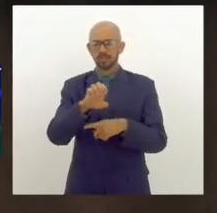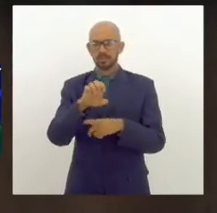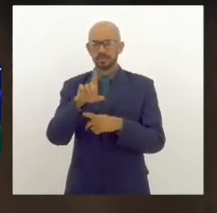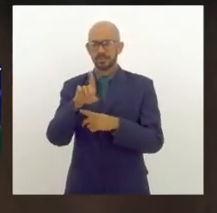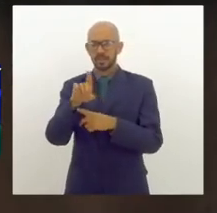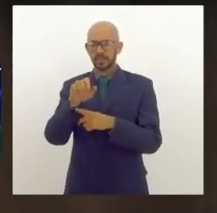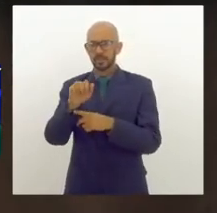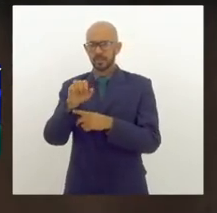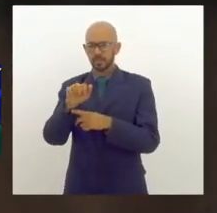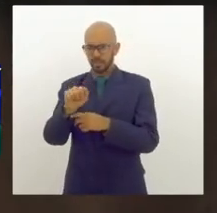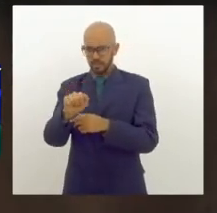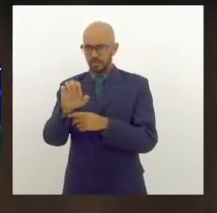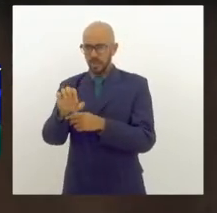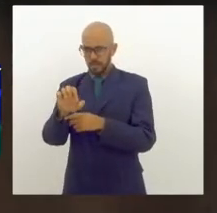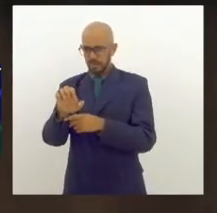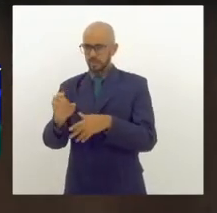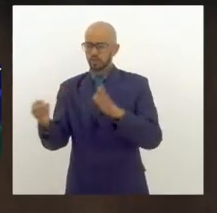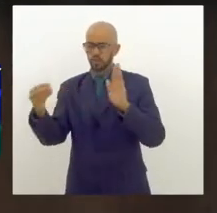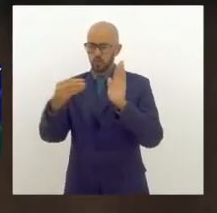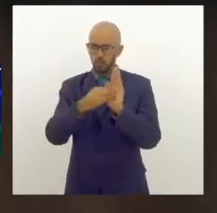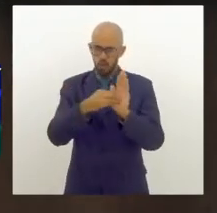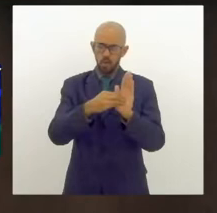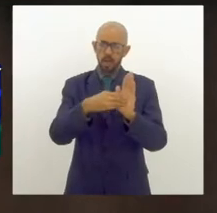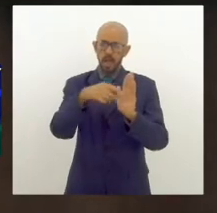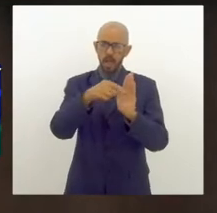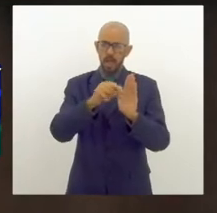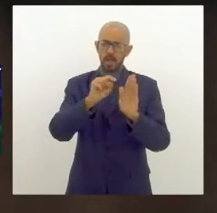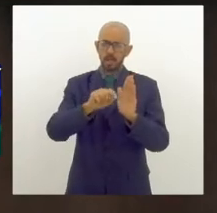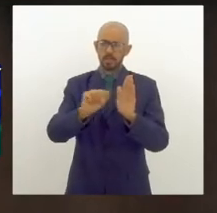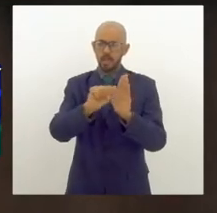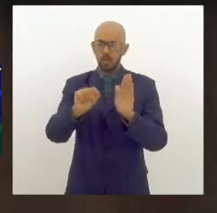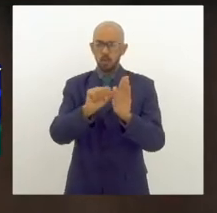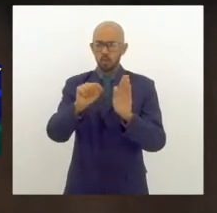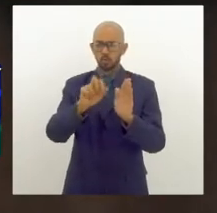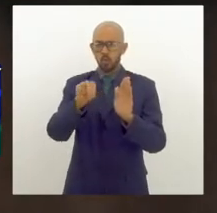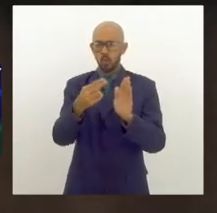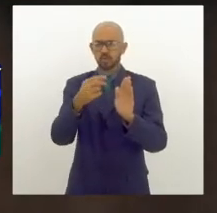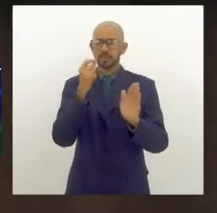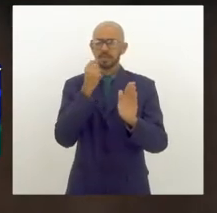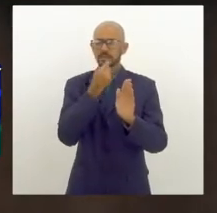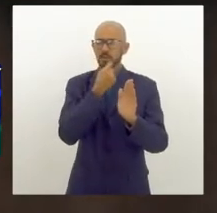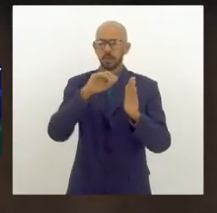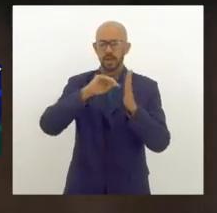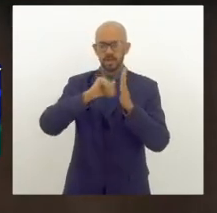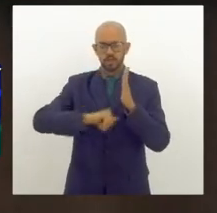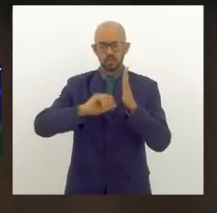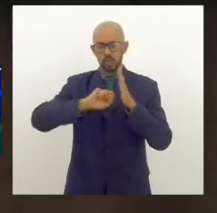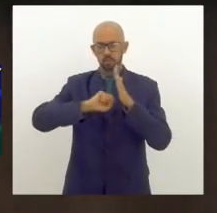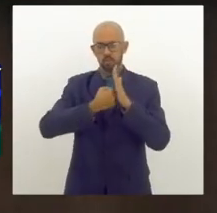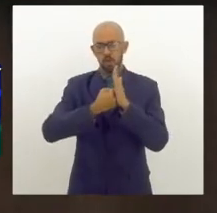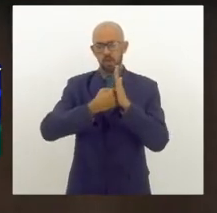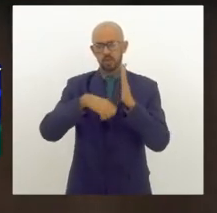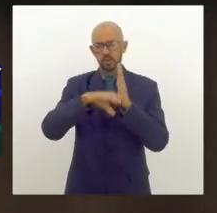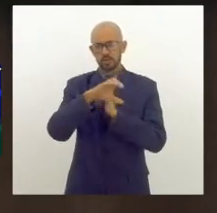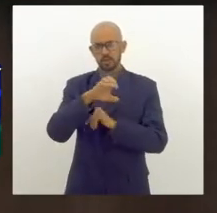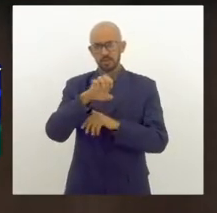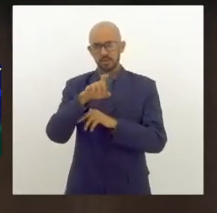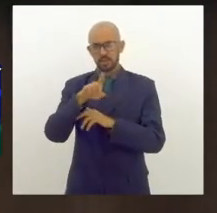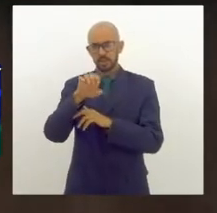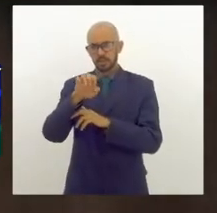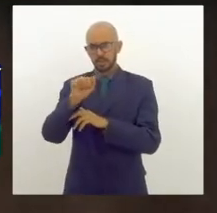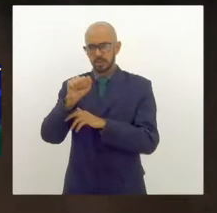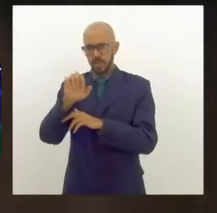na pauta no mês de agosto ou no início de setembro essa derrubada do veto da SEDAI. E meu parecer